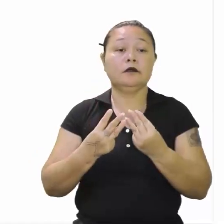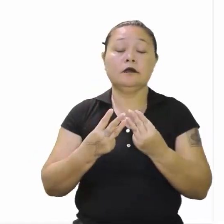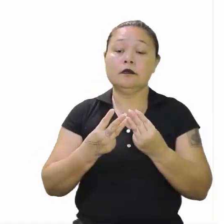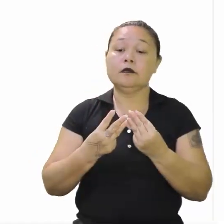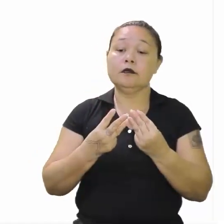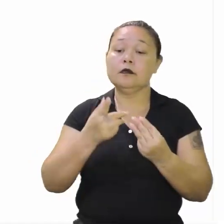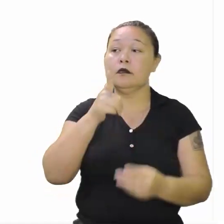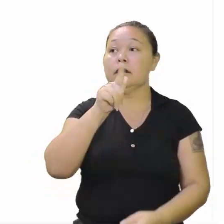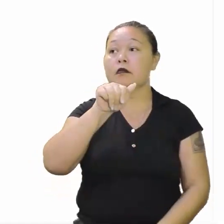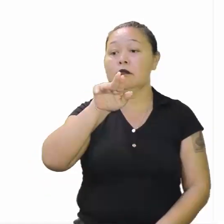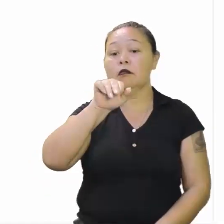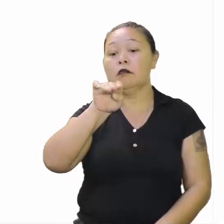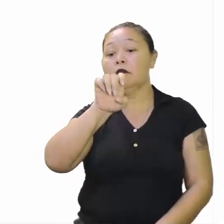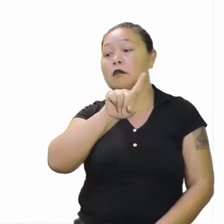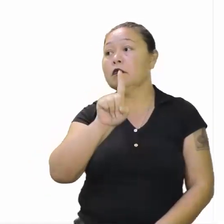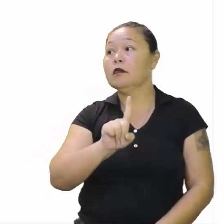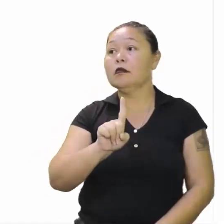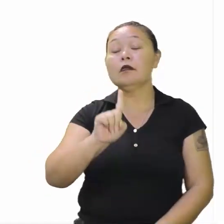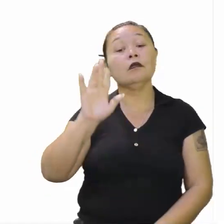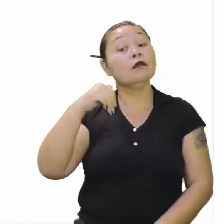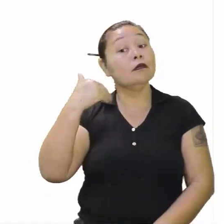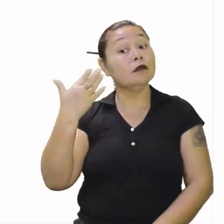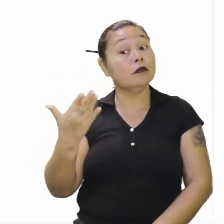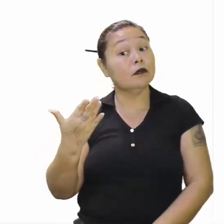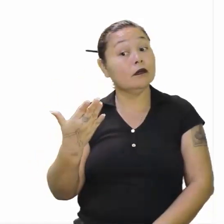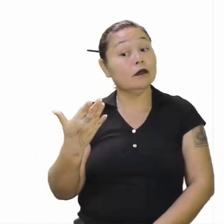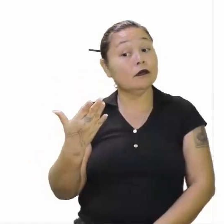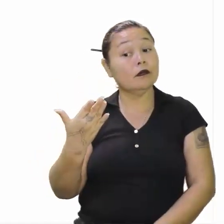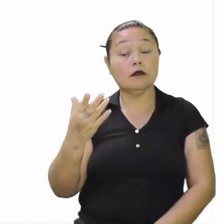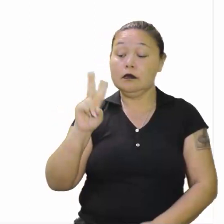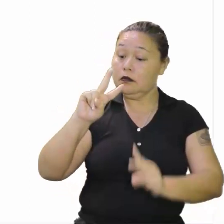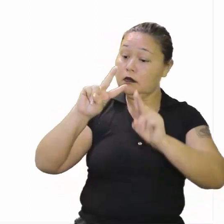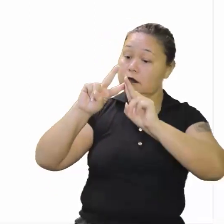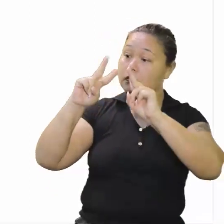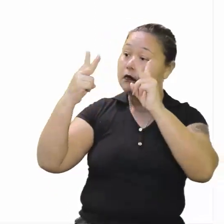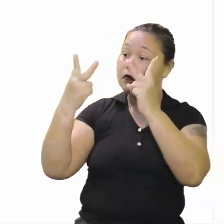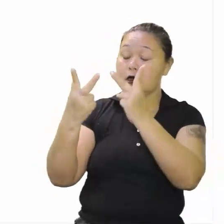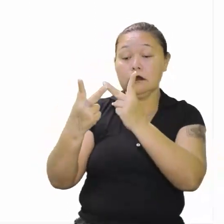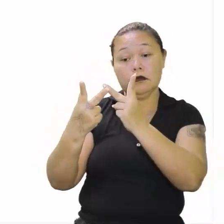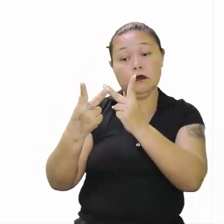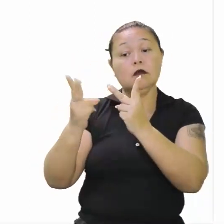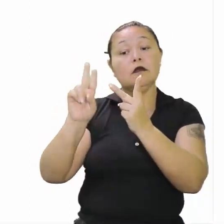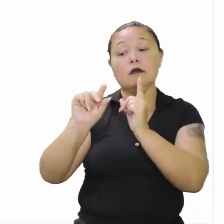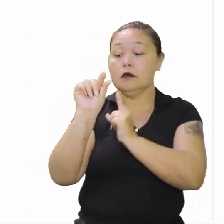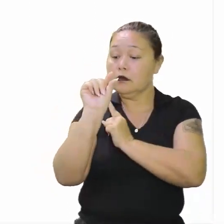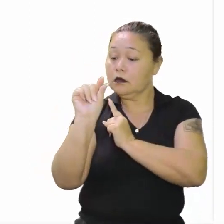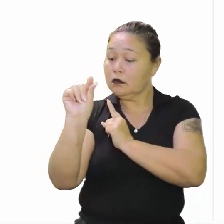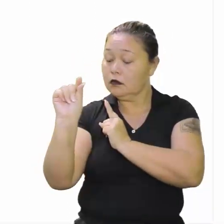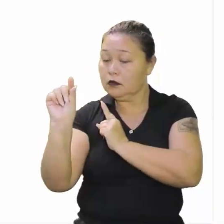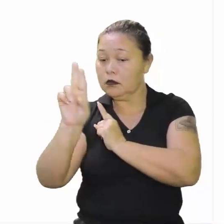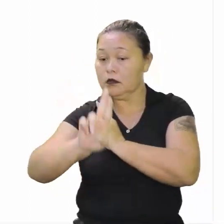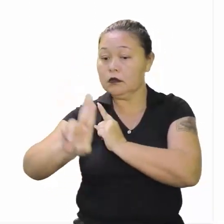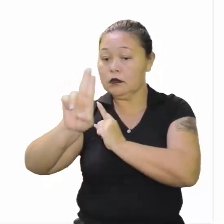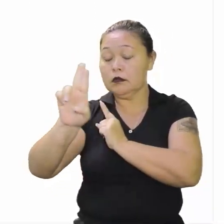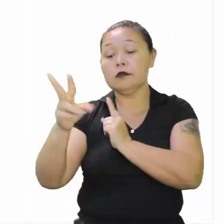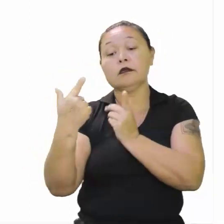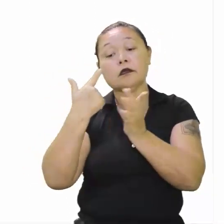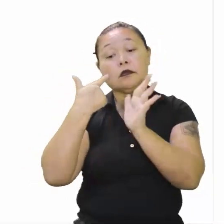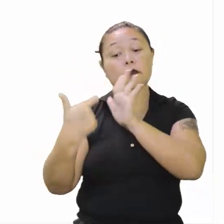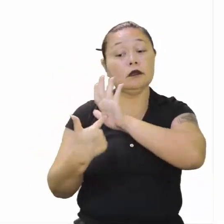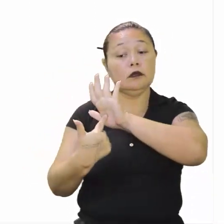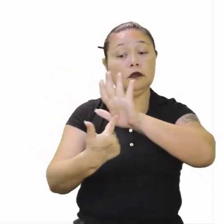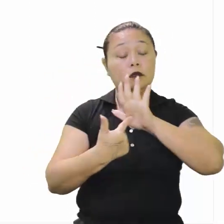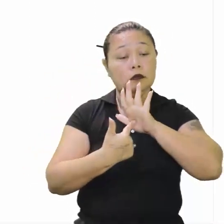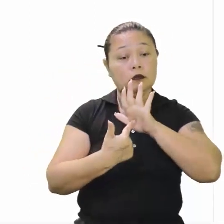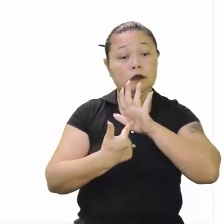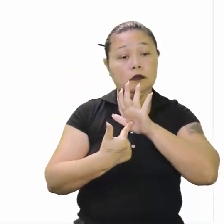né? Vamos partir para a grandeza de volume e unidades que utiliza para expressar volume. Por